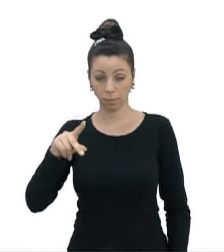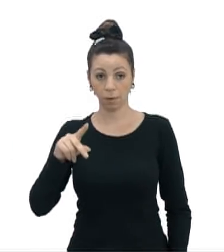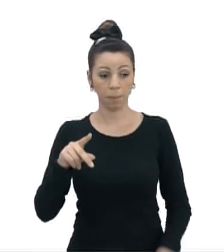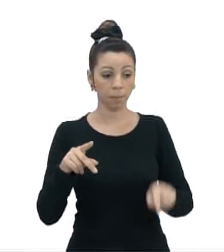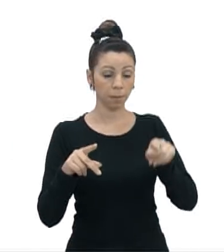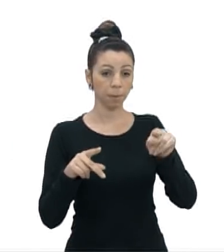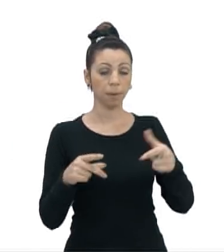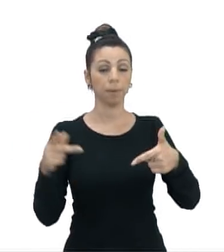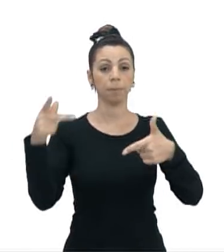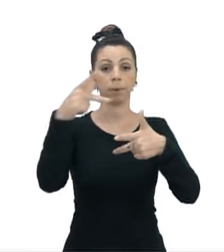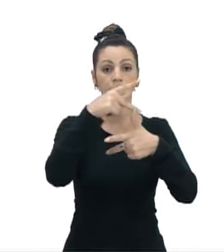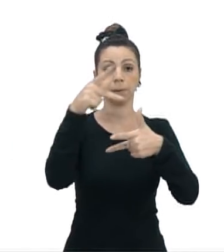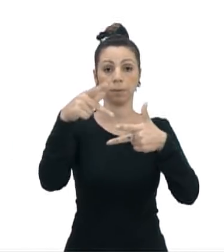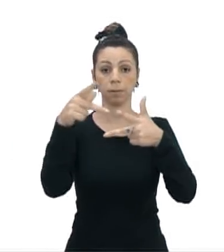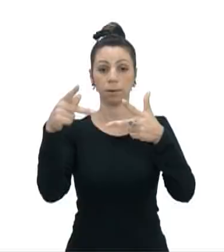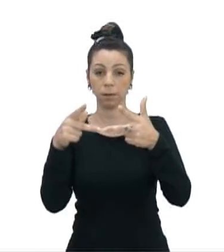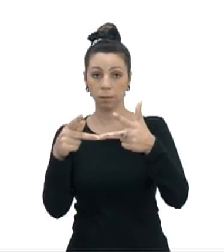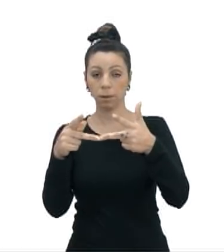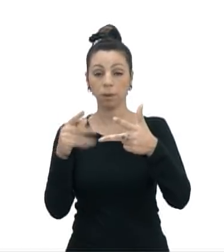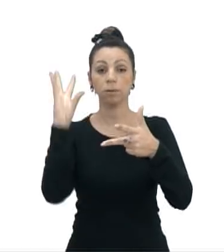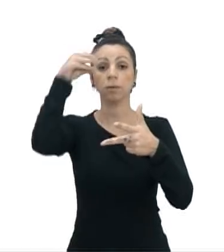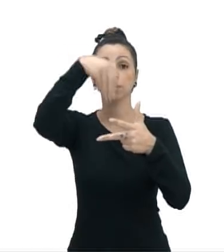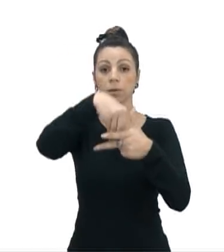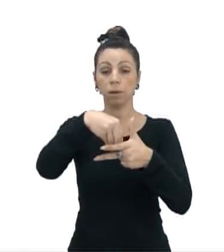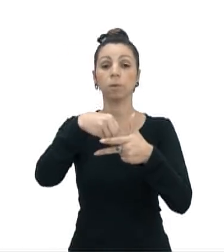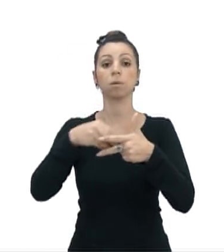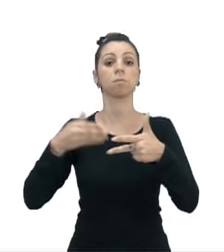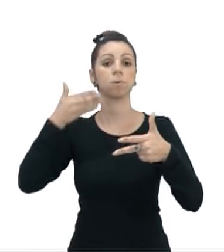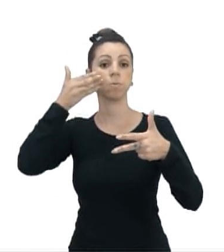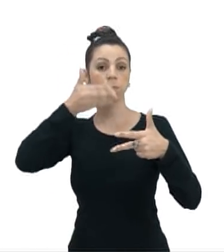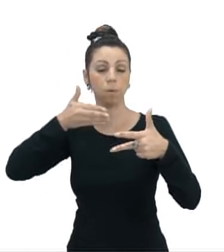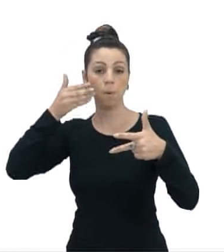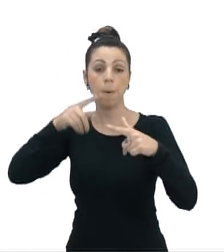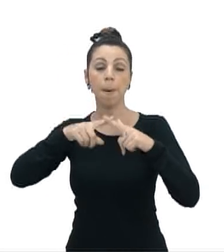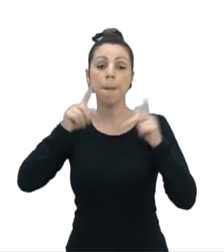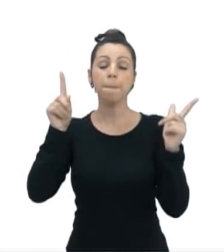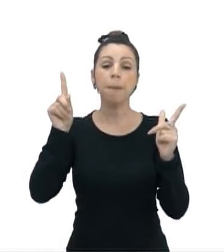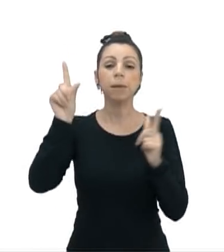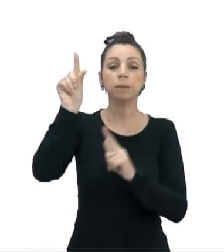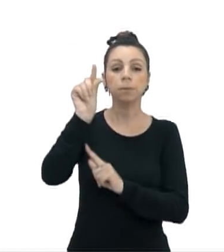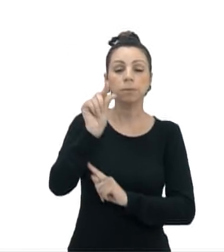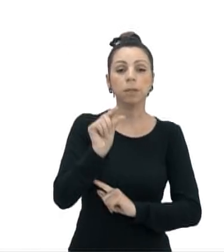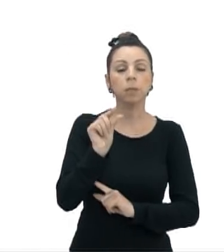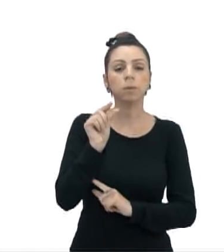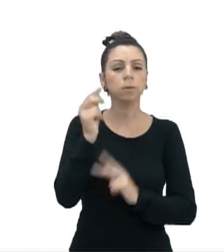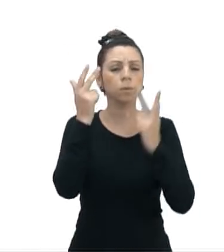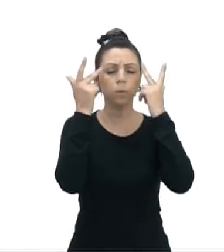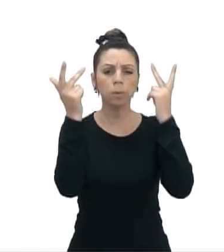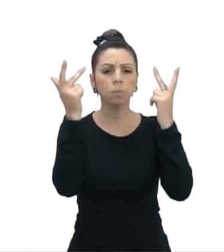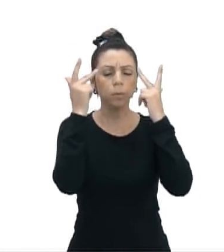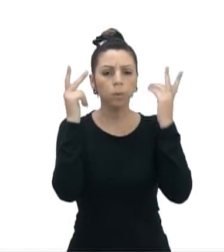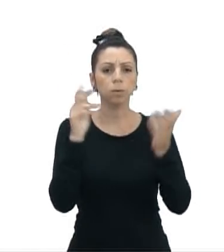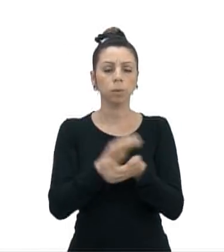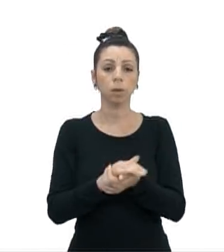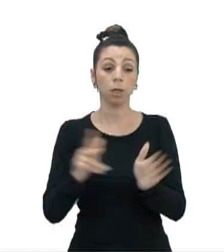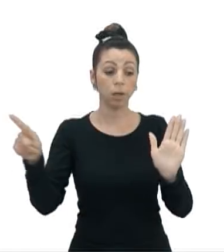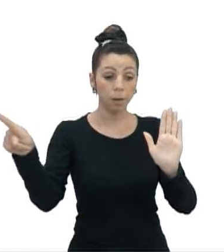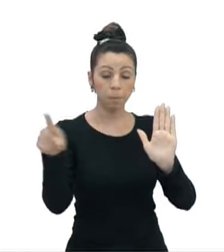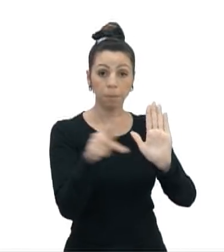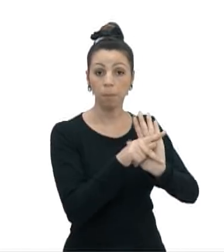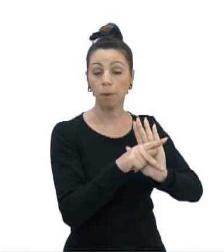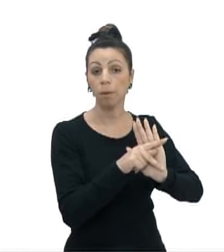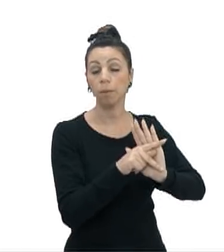segunda e terceira pessoa do discurso, mas ele é menos comum. Ele é muito próprio da